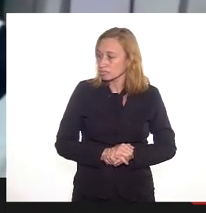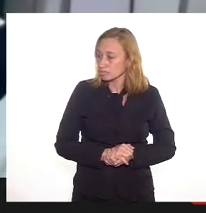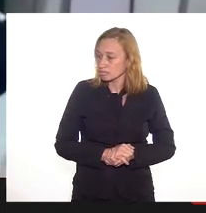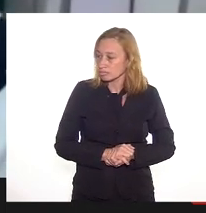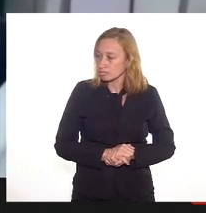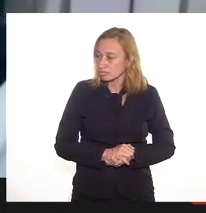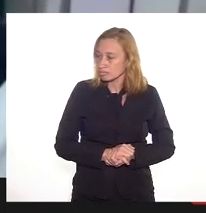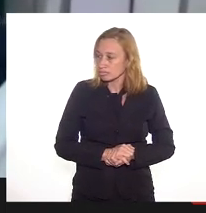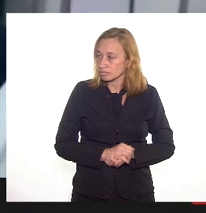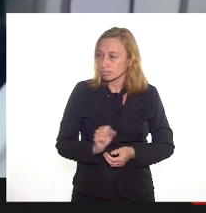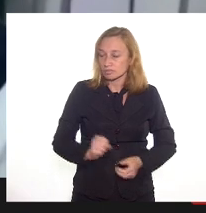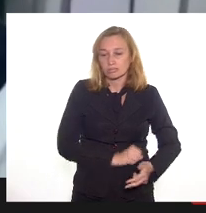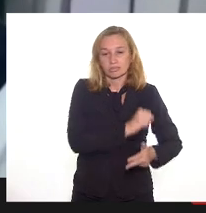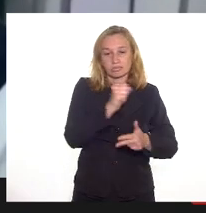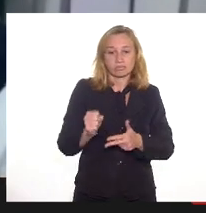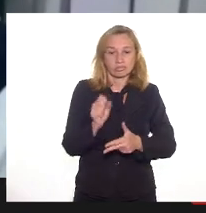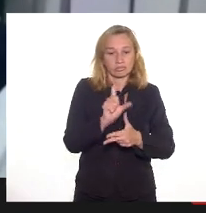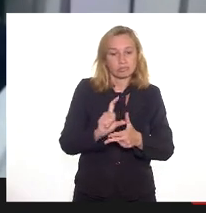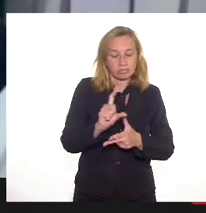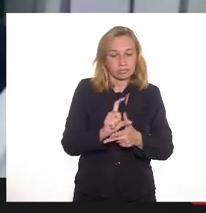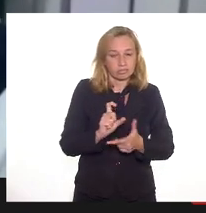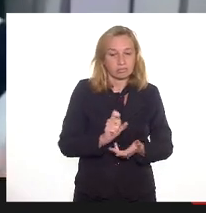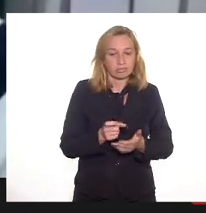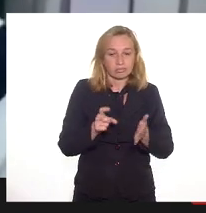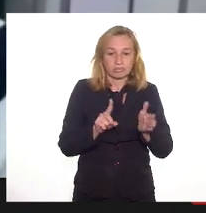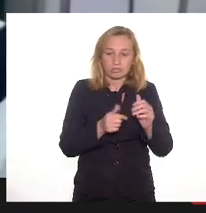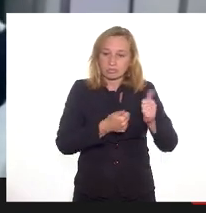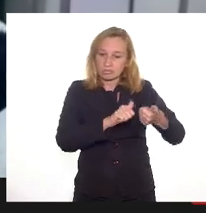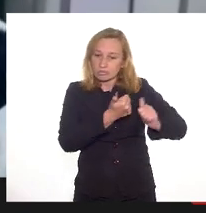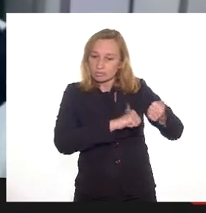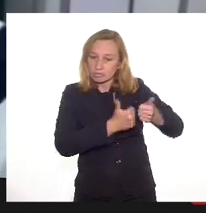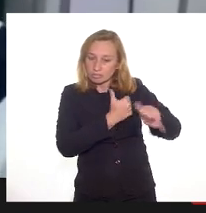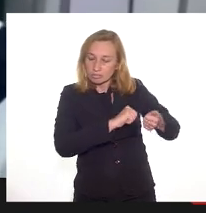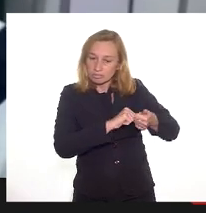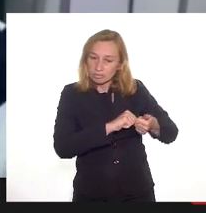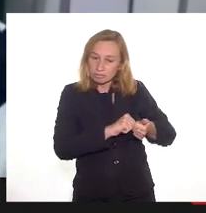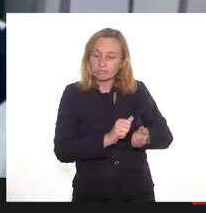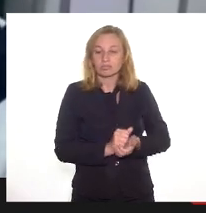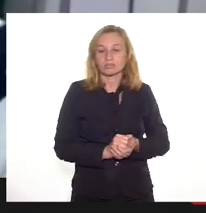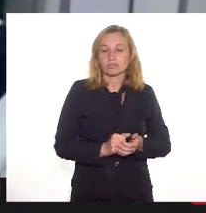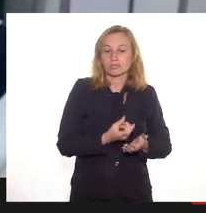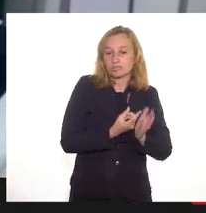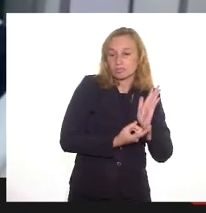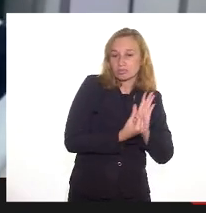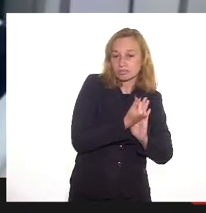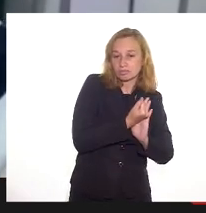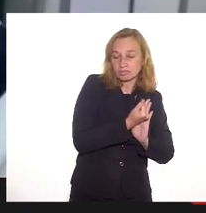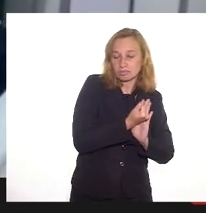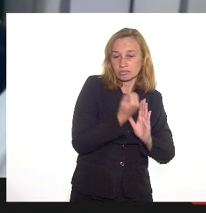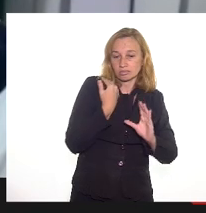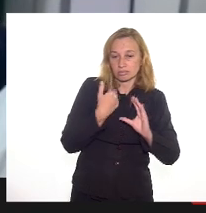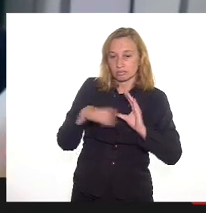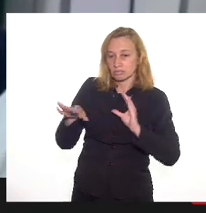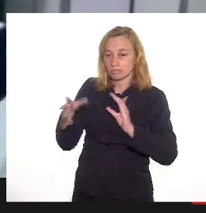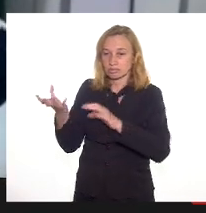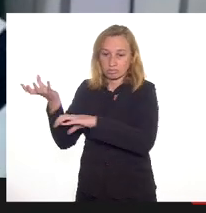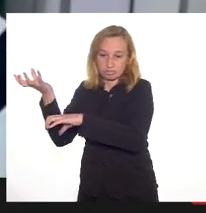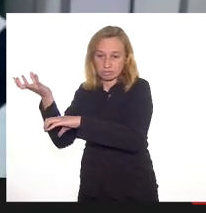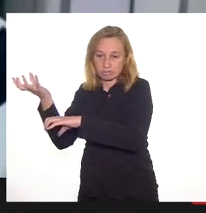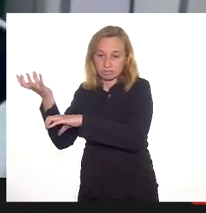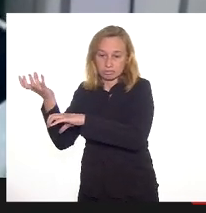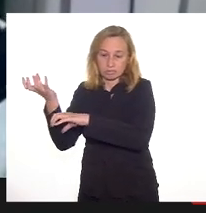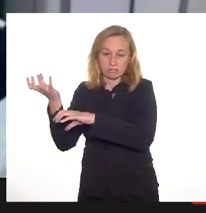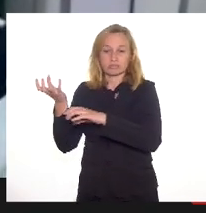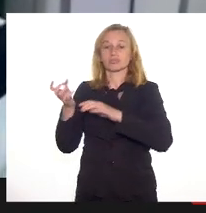realmente, o Poder Executivo é avaliado pela forma como executa o orçamento e envia mensagens para o Congresso. O Legislativo,